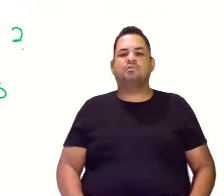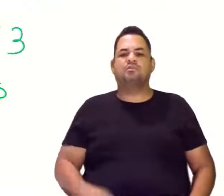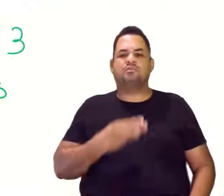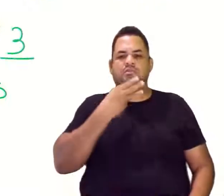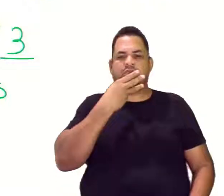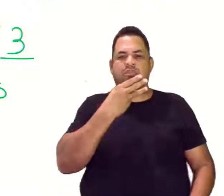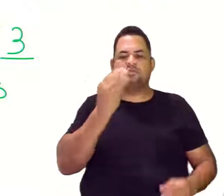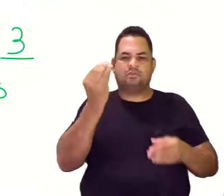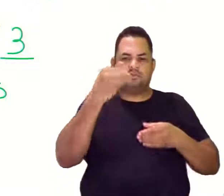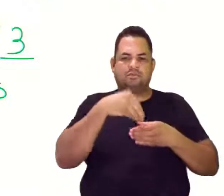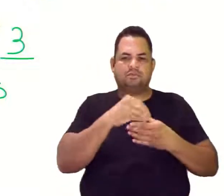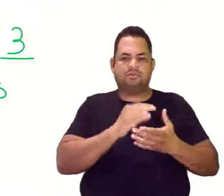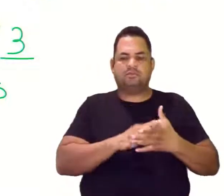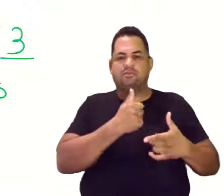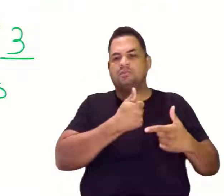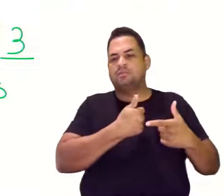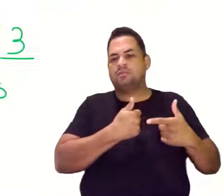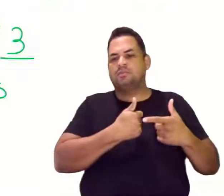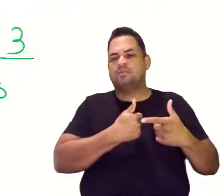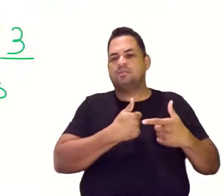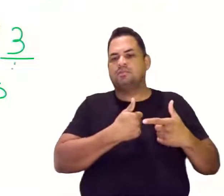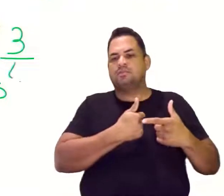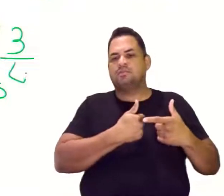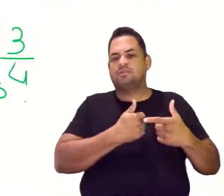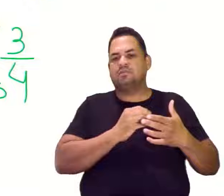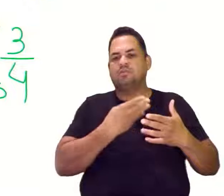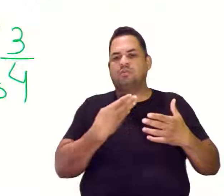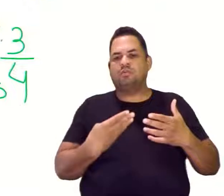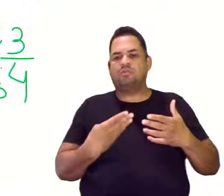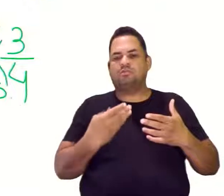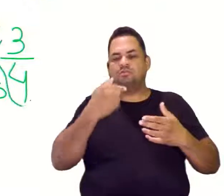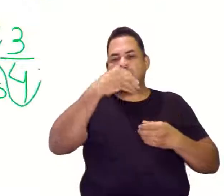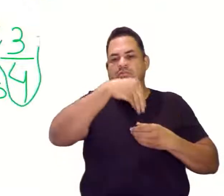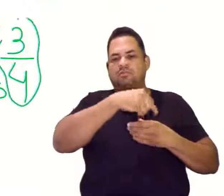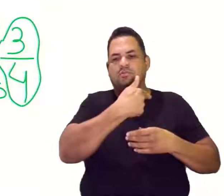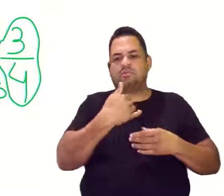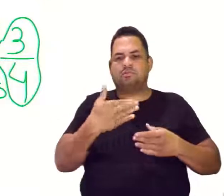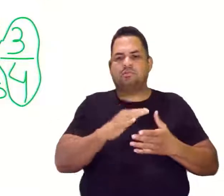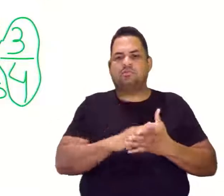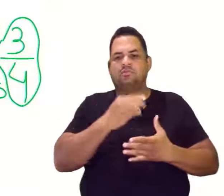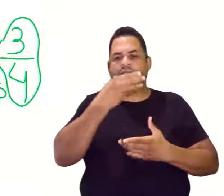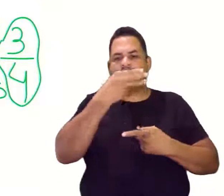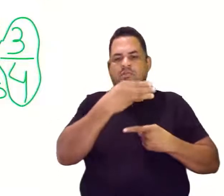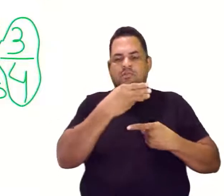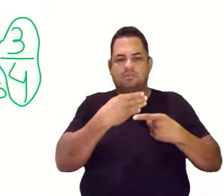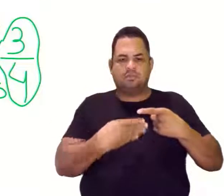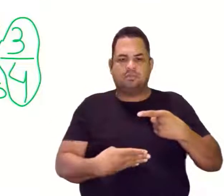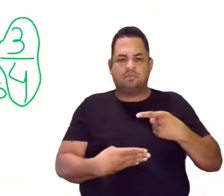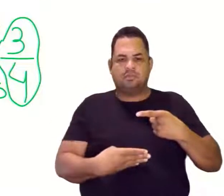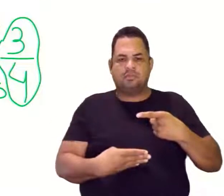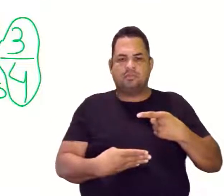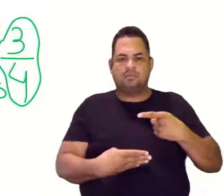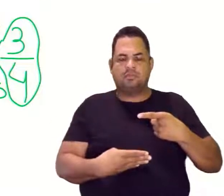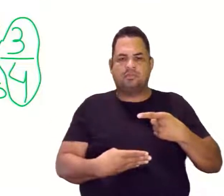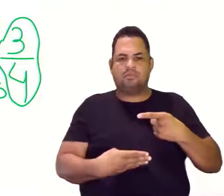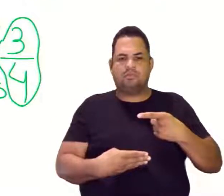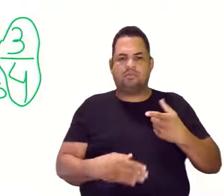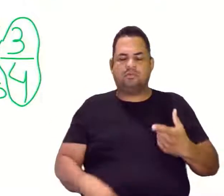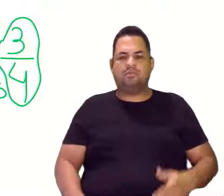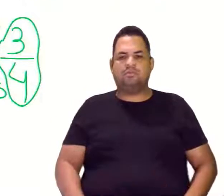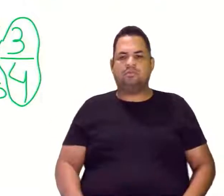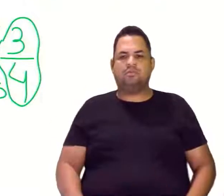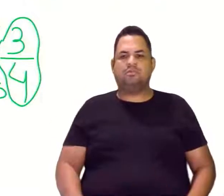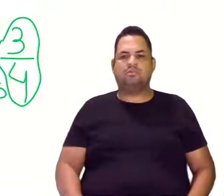3. 3. E o 100 e o 25 cabe no 100? 4. 4. Então, 3/4 é o mesmo que 0,75? É